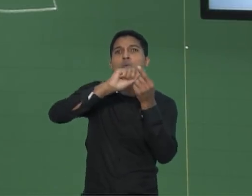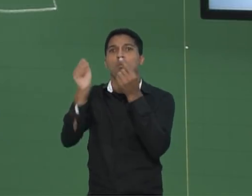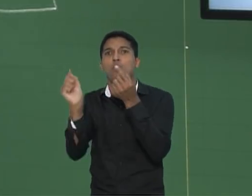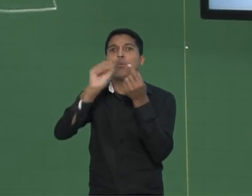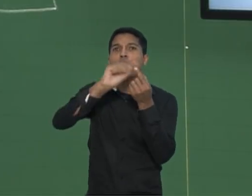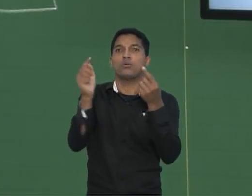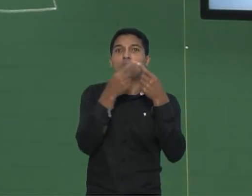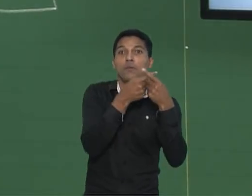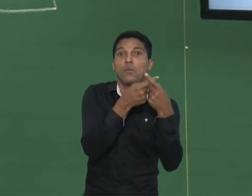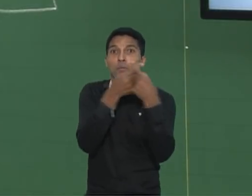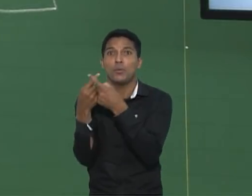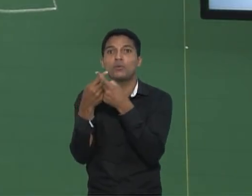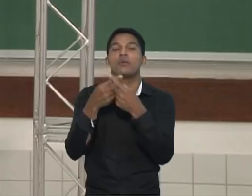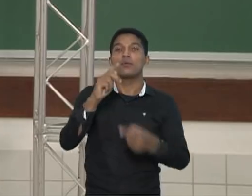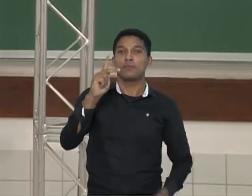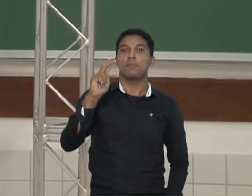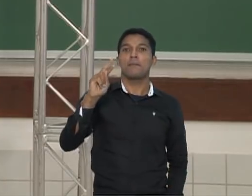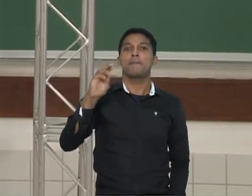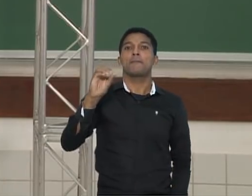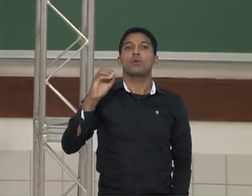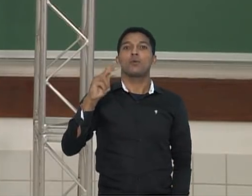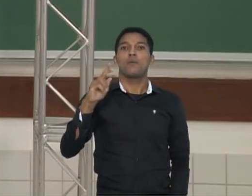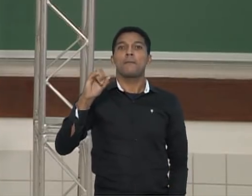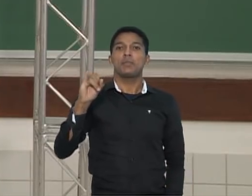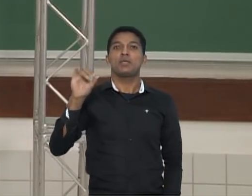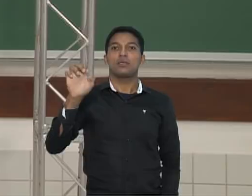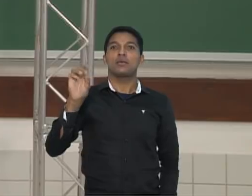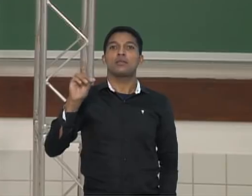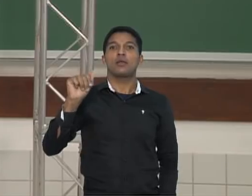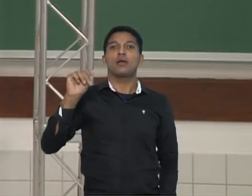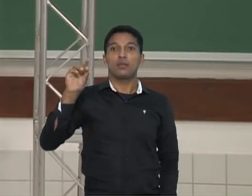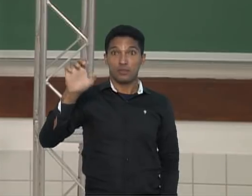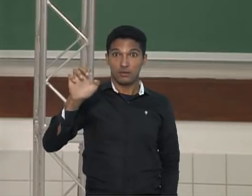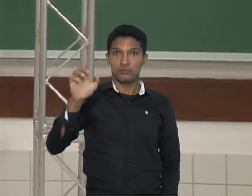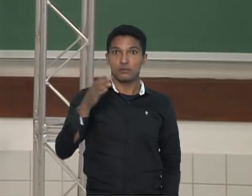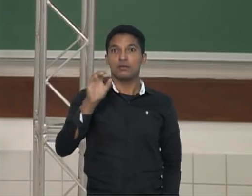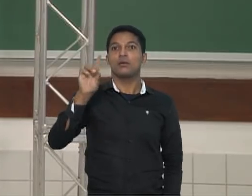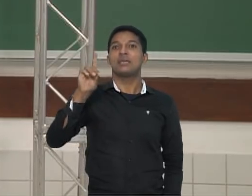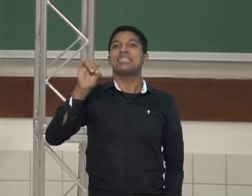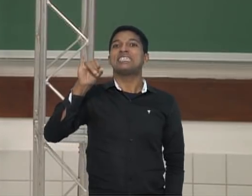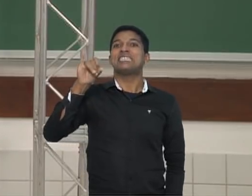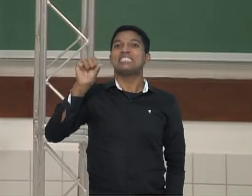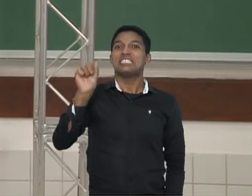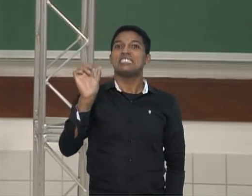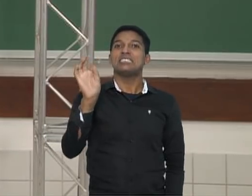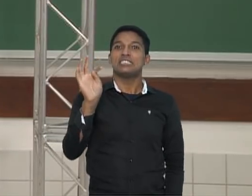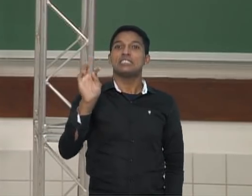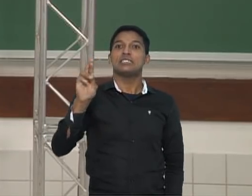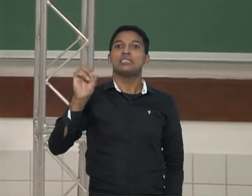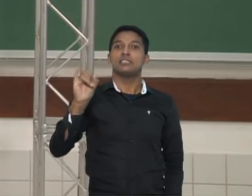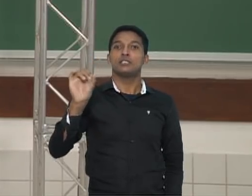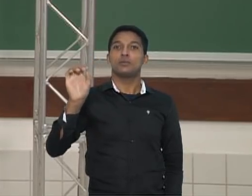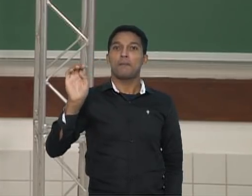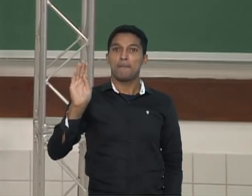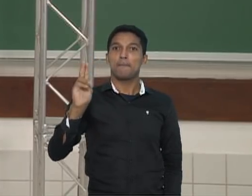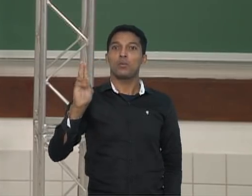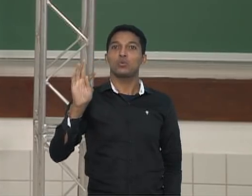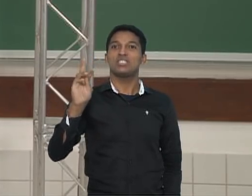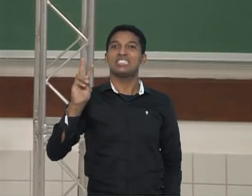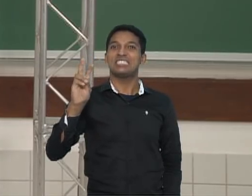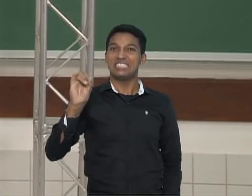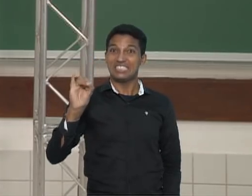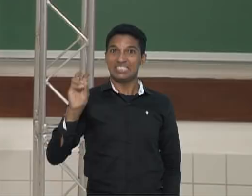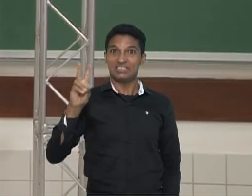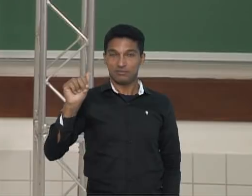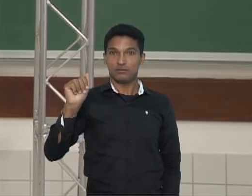distributiva. Então, o que vai acontecer? Resumindo, a propriedade distributiva da multiplicação, você vai